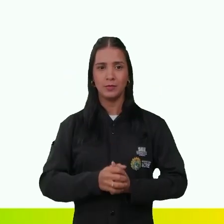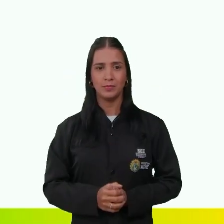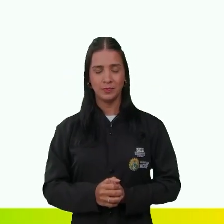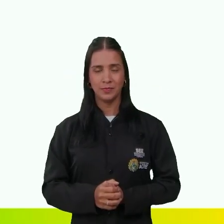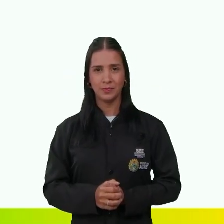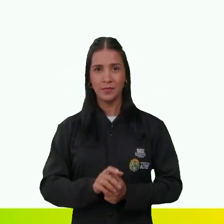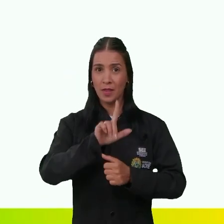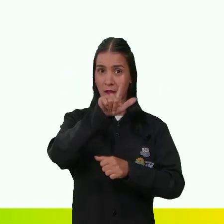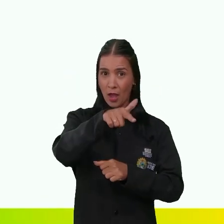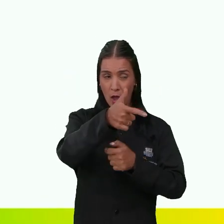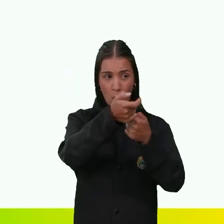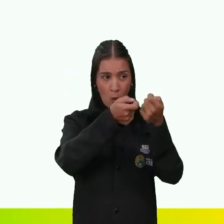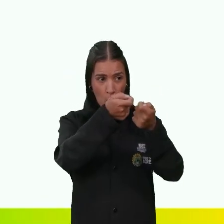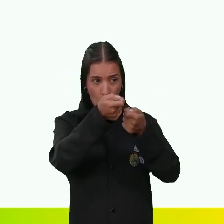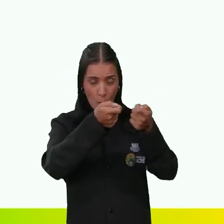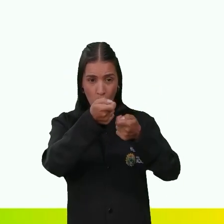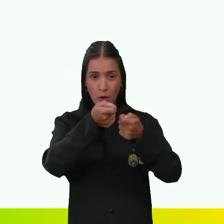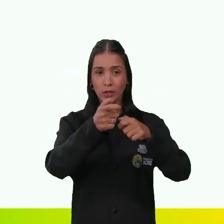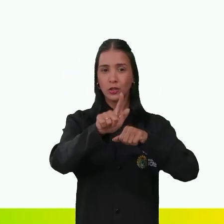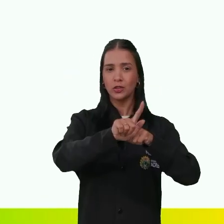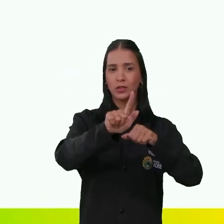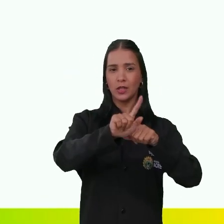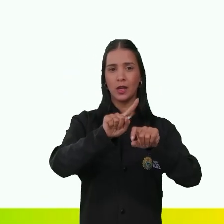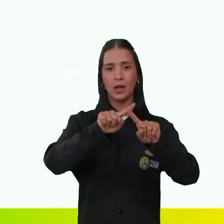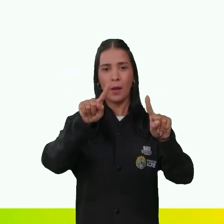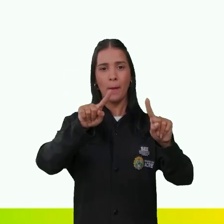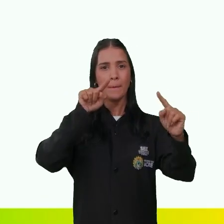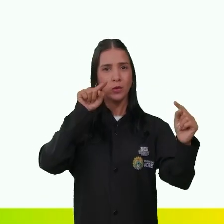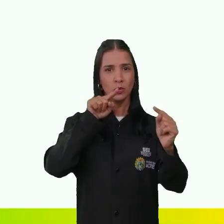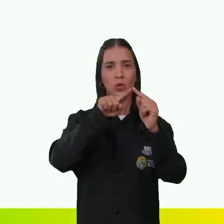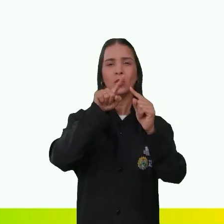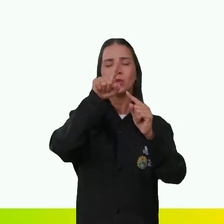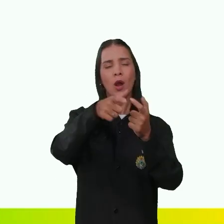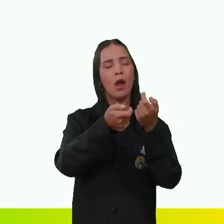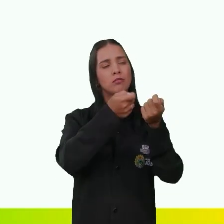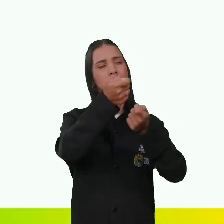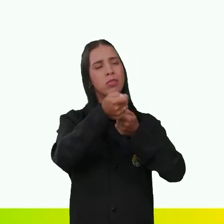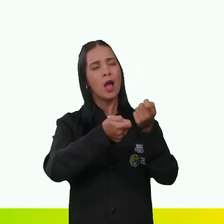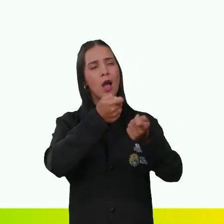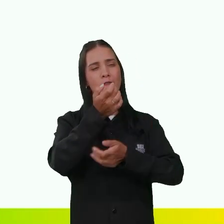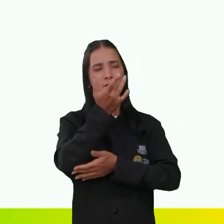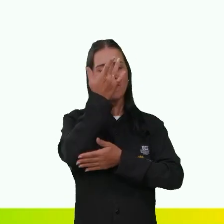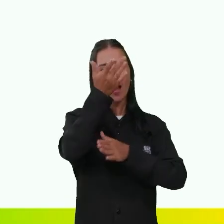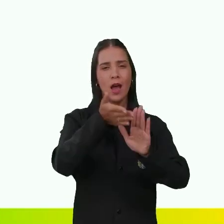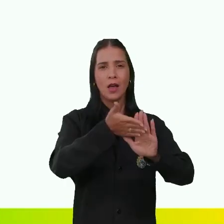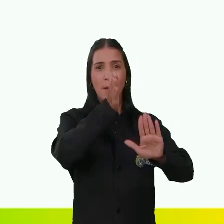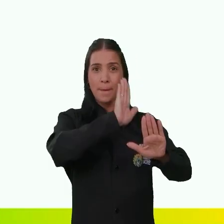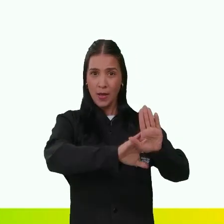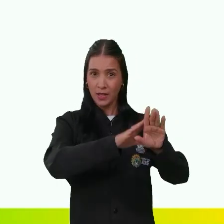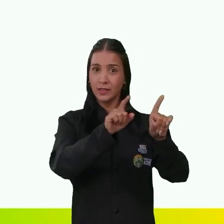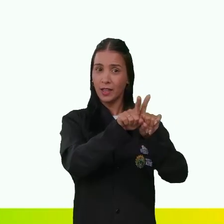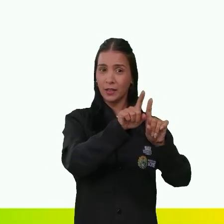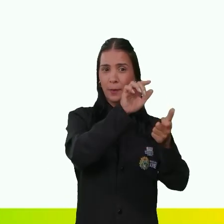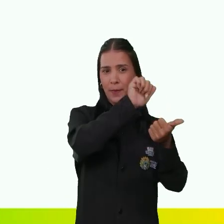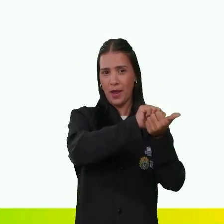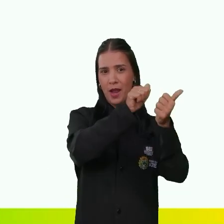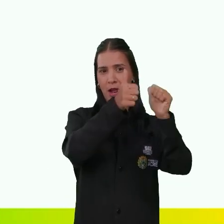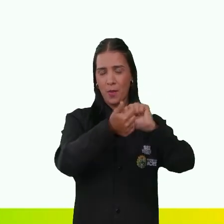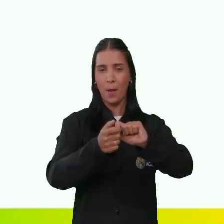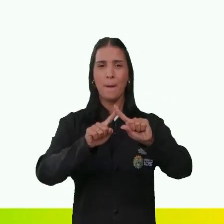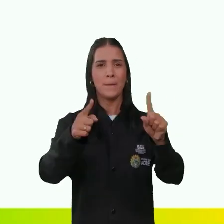Essa gestão visa promover um controle mais sutil e adaptável, mas também